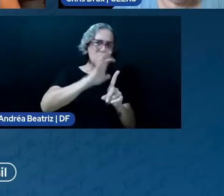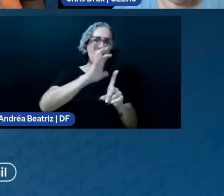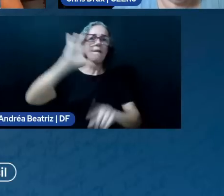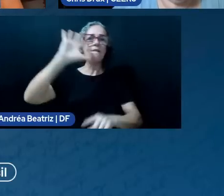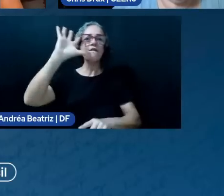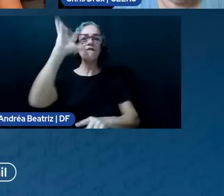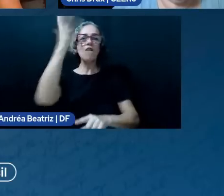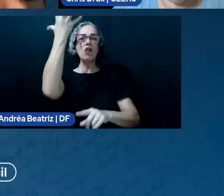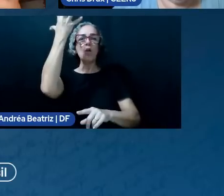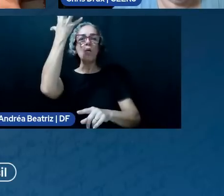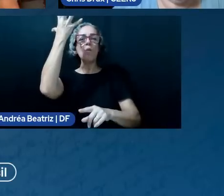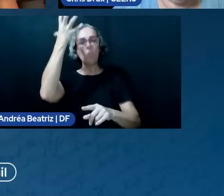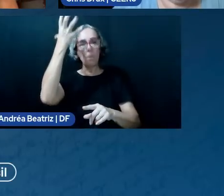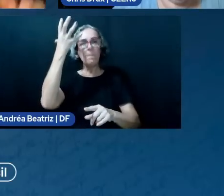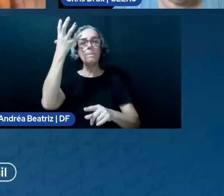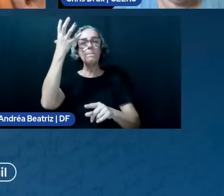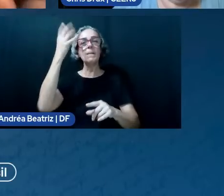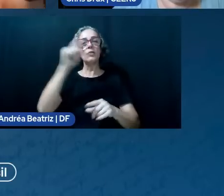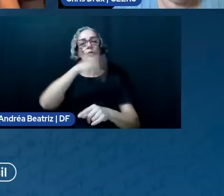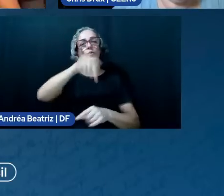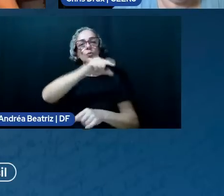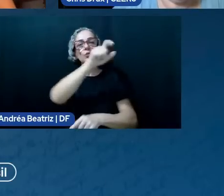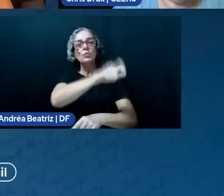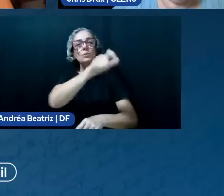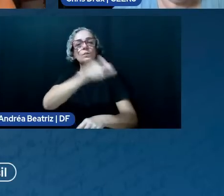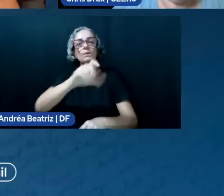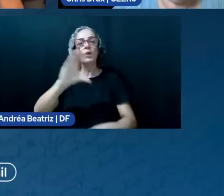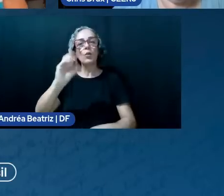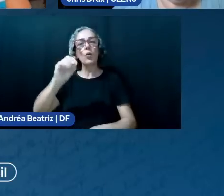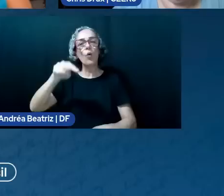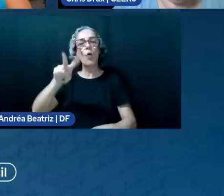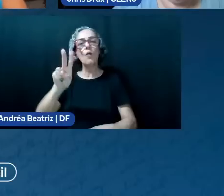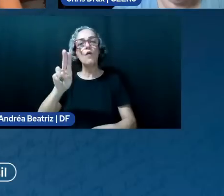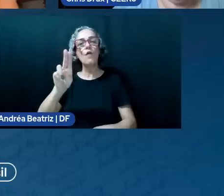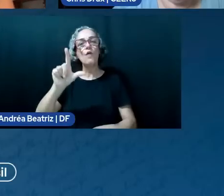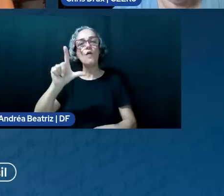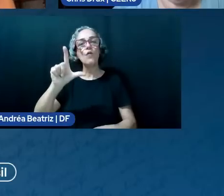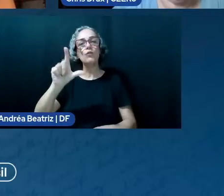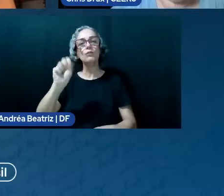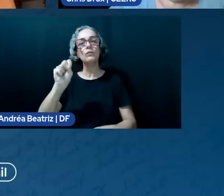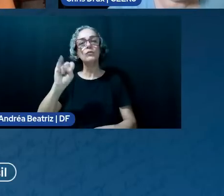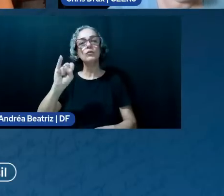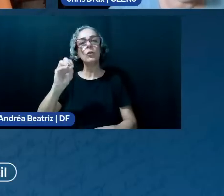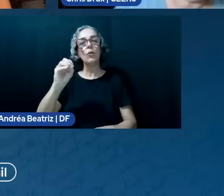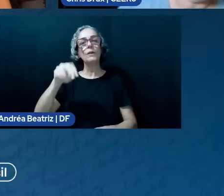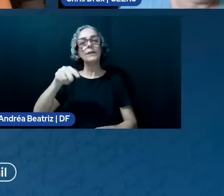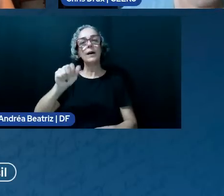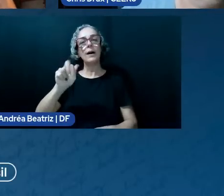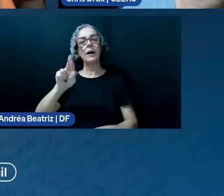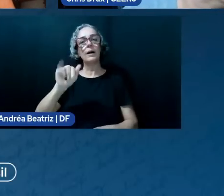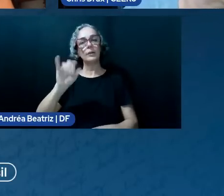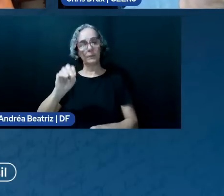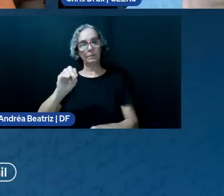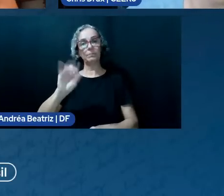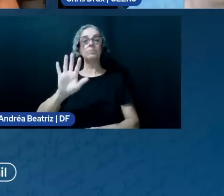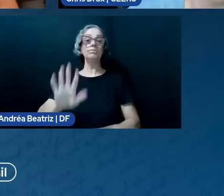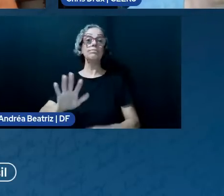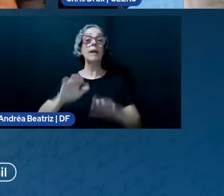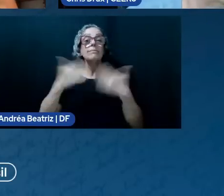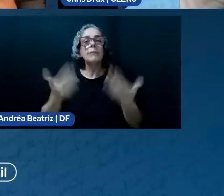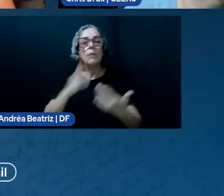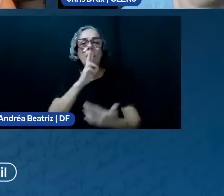os indivíduos chamados convulsionários. Vejamos bem a resposta dos espíritos superiores. Eles nos dizem